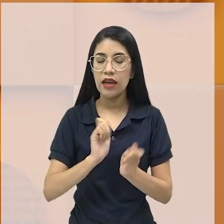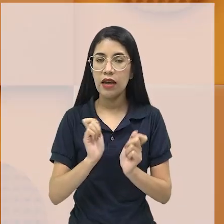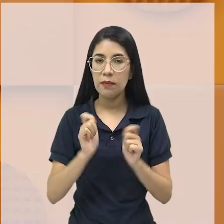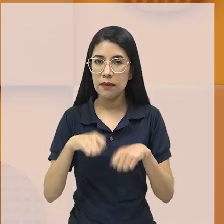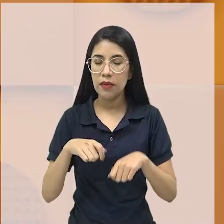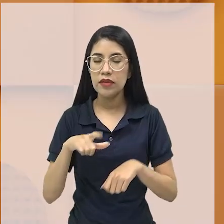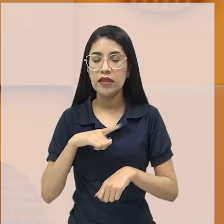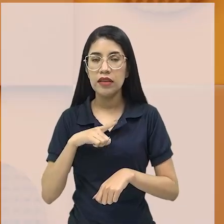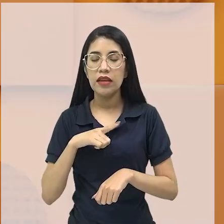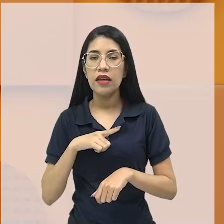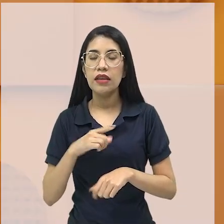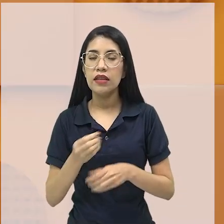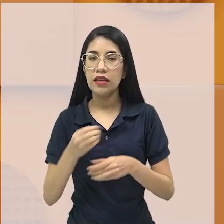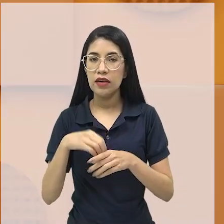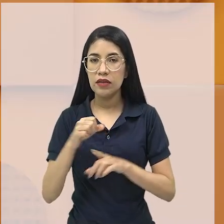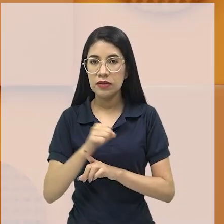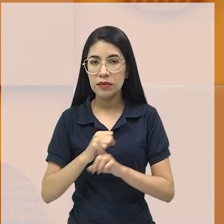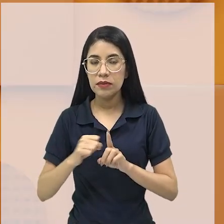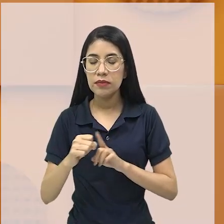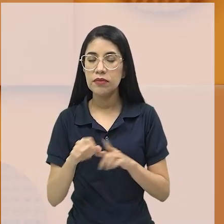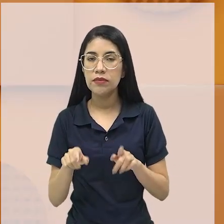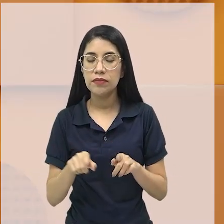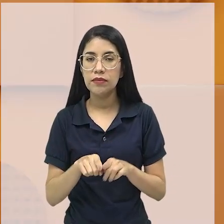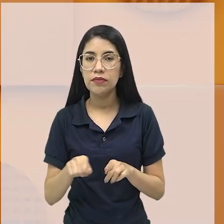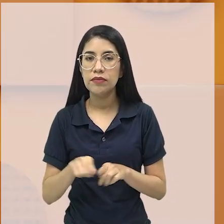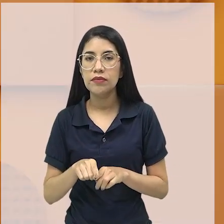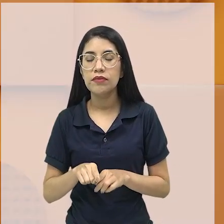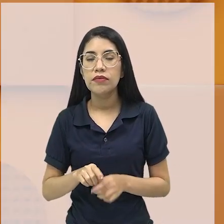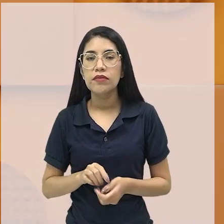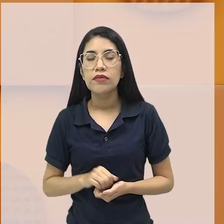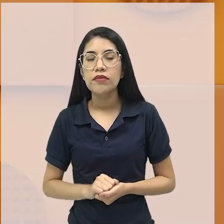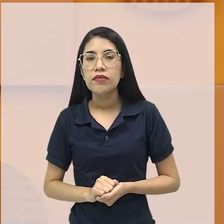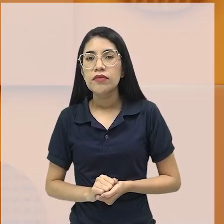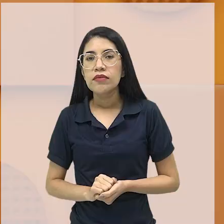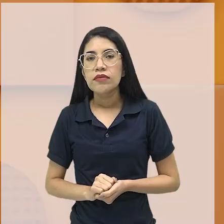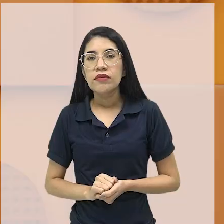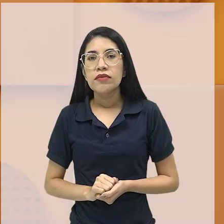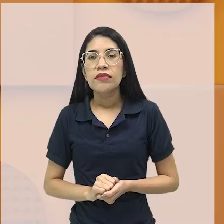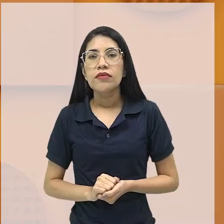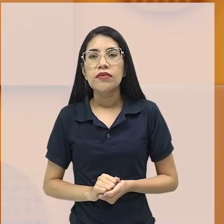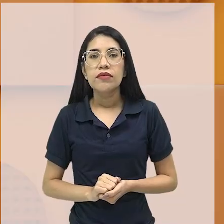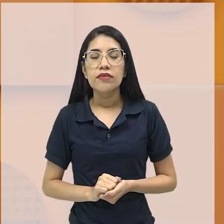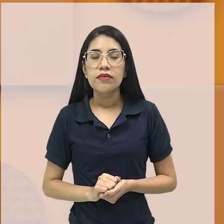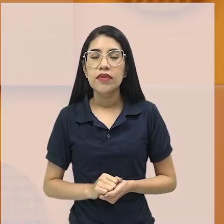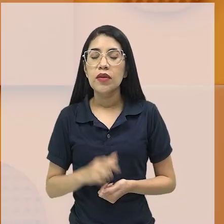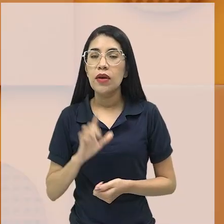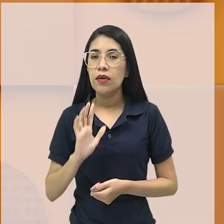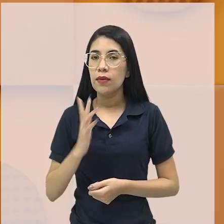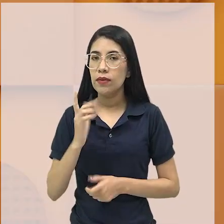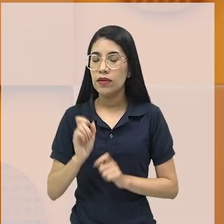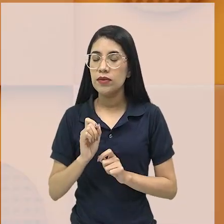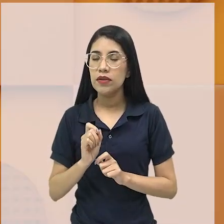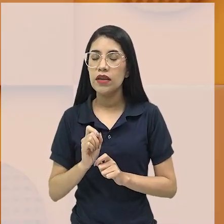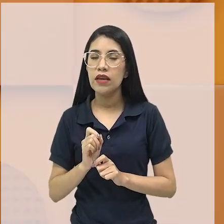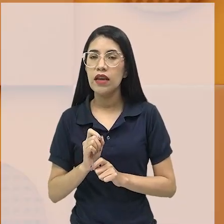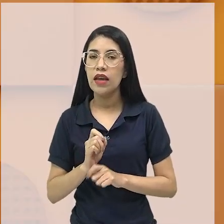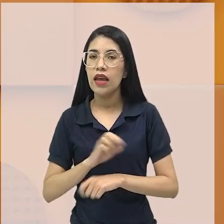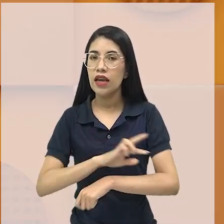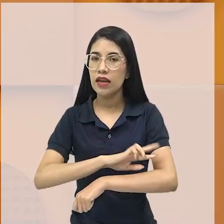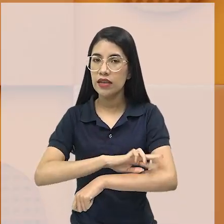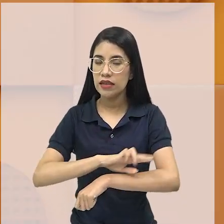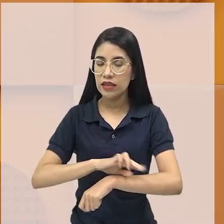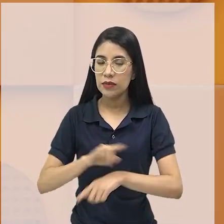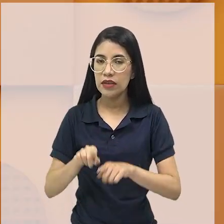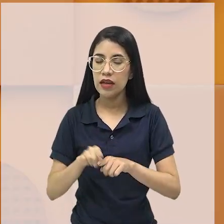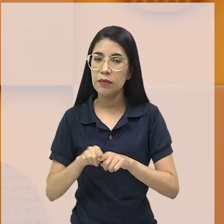aptas dentro da própria sociedade. E tudo isso vai gerar, né, desigualdade social, vai gerar racismo e